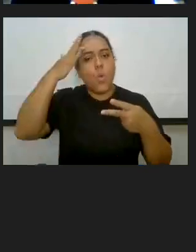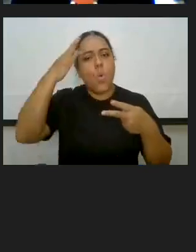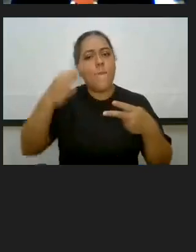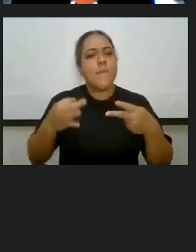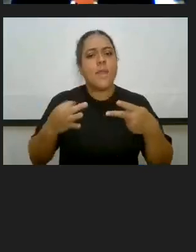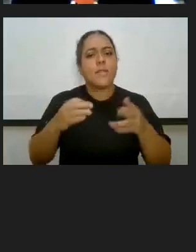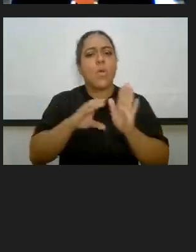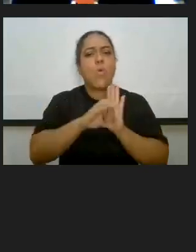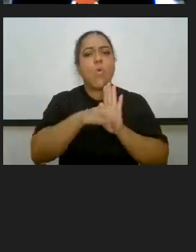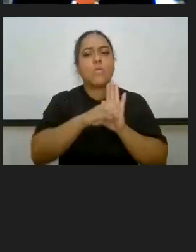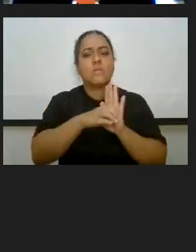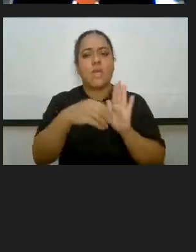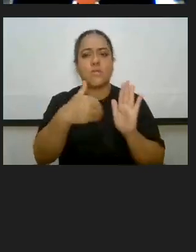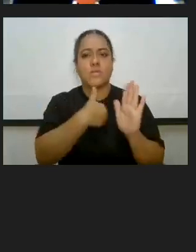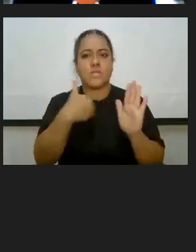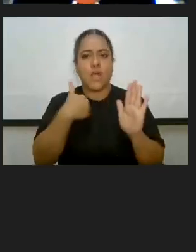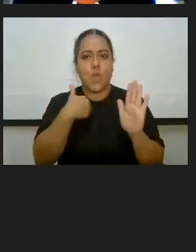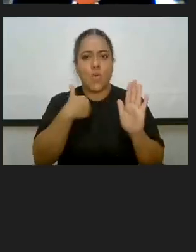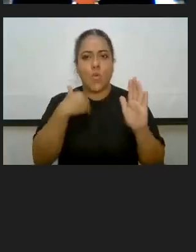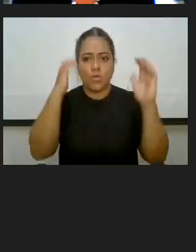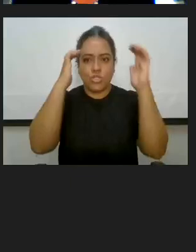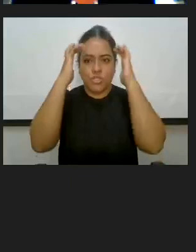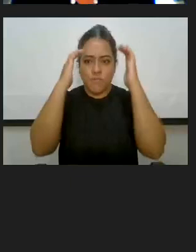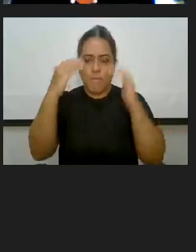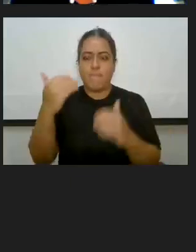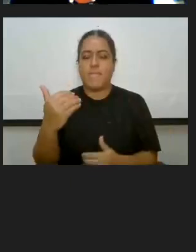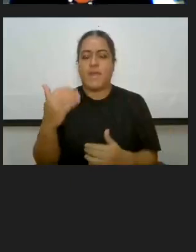de saúde mental nós estamos falando,